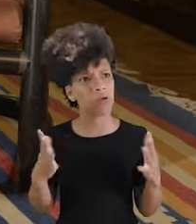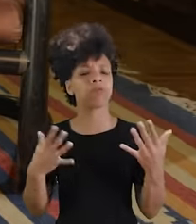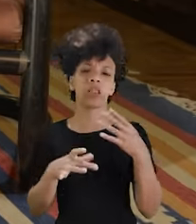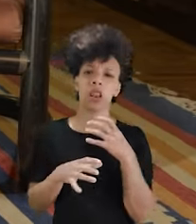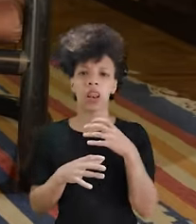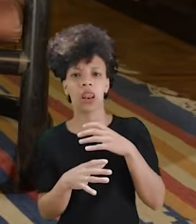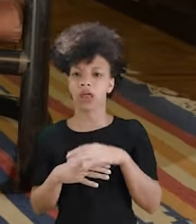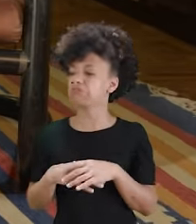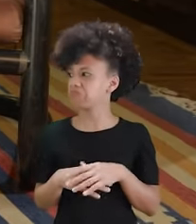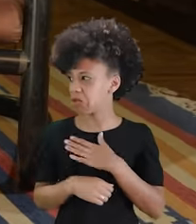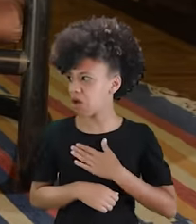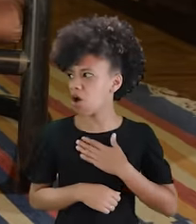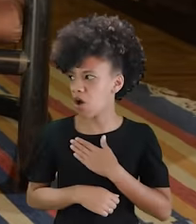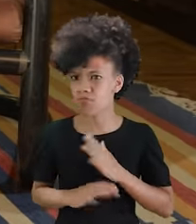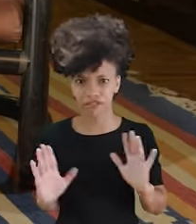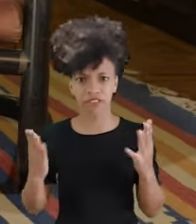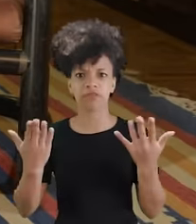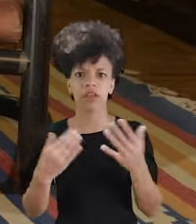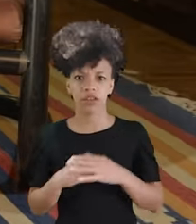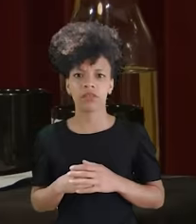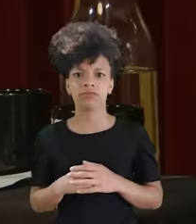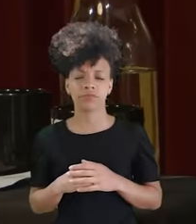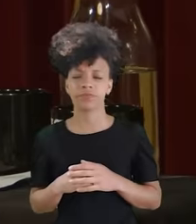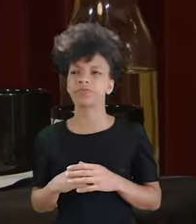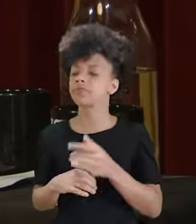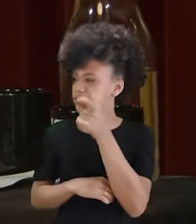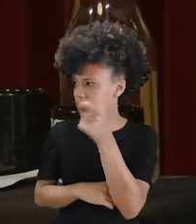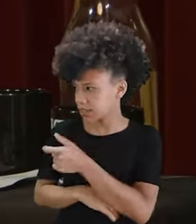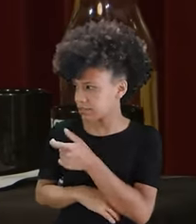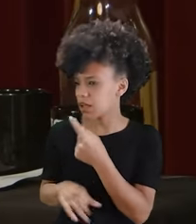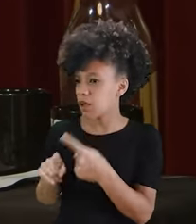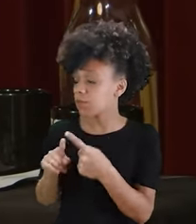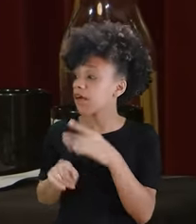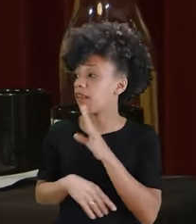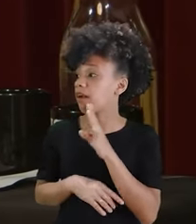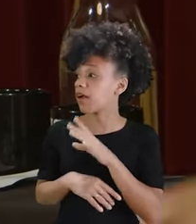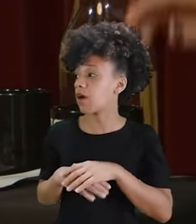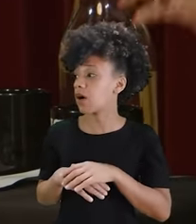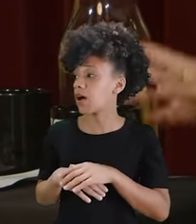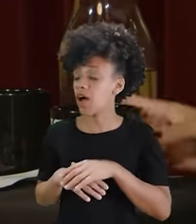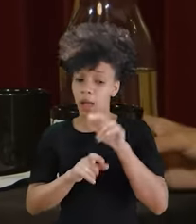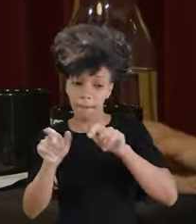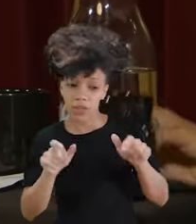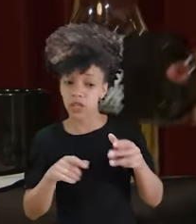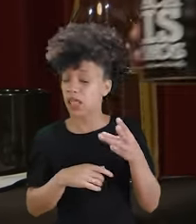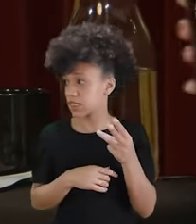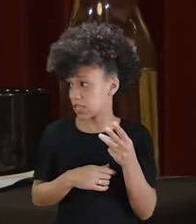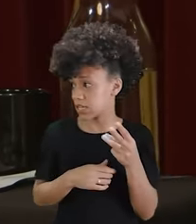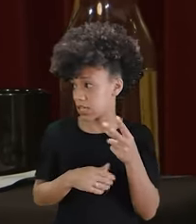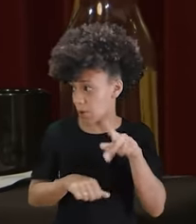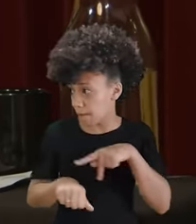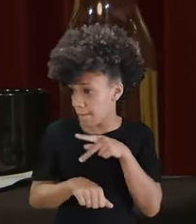festas buga adoro é interessante que era que é legal que é a uma galera meio